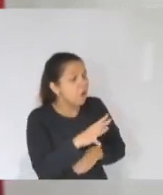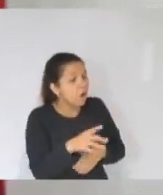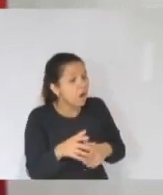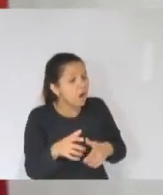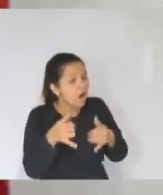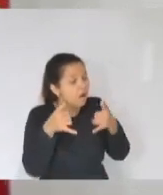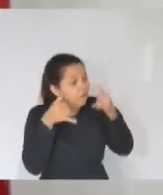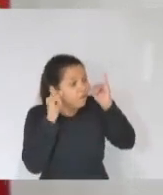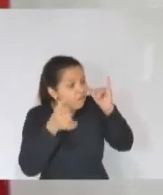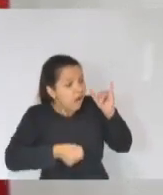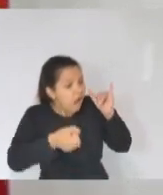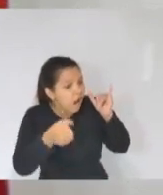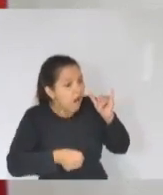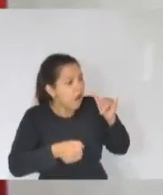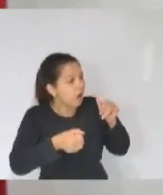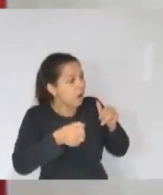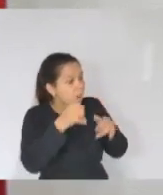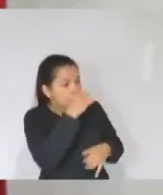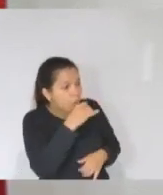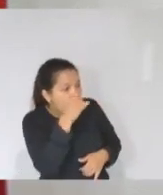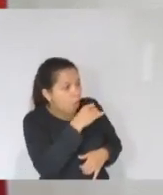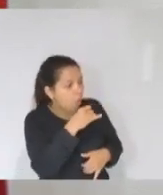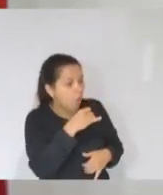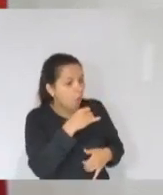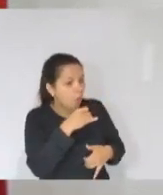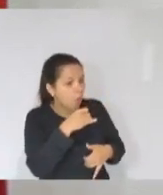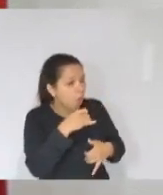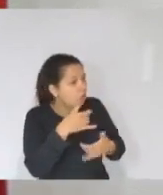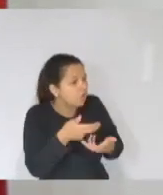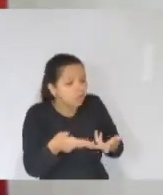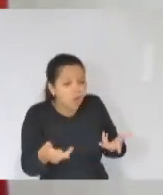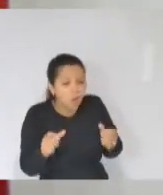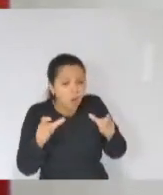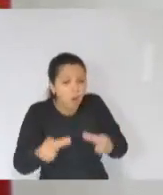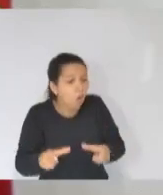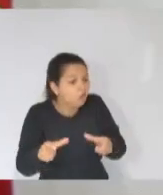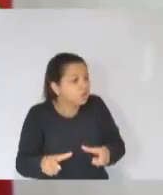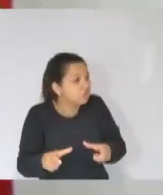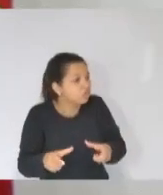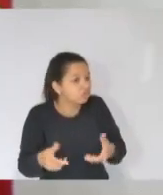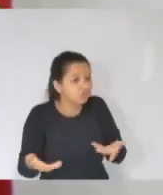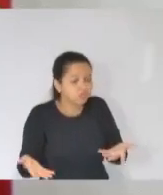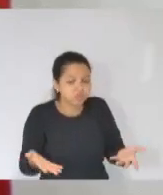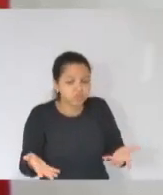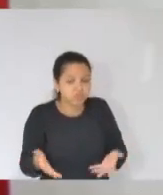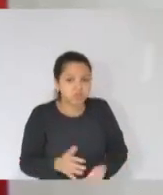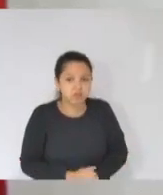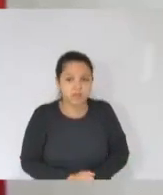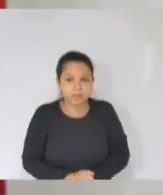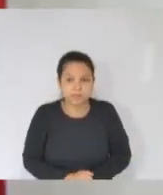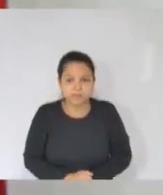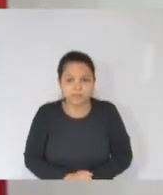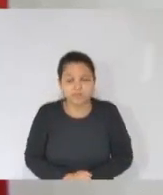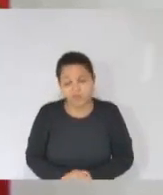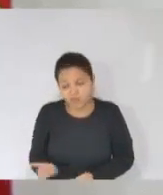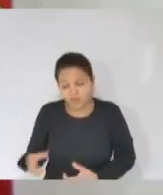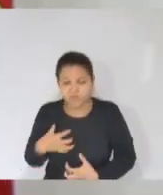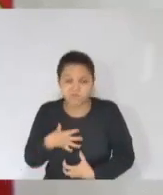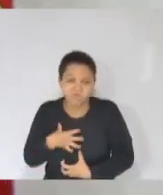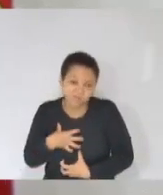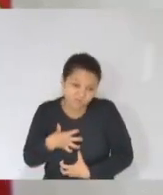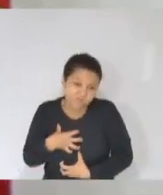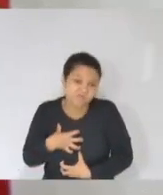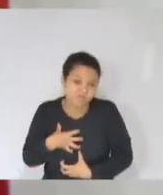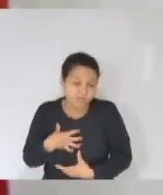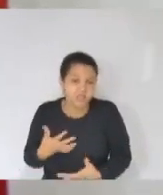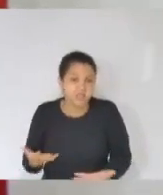que nós vamos botar o gado? Então, sensibiliza as pessoas. Semana passada, a gente teve